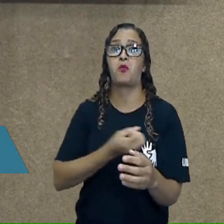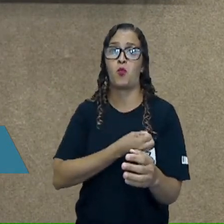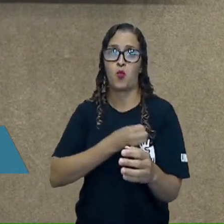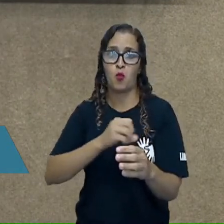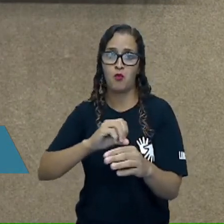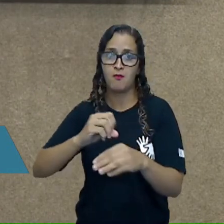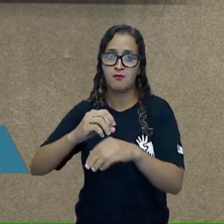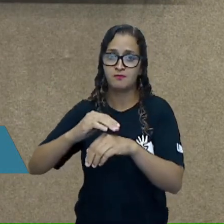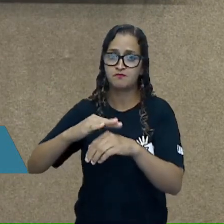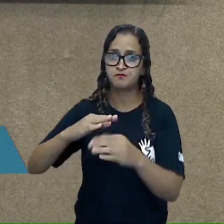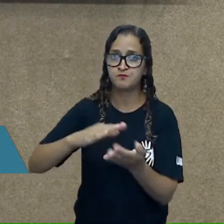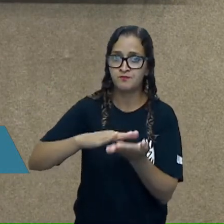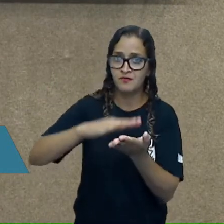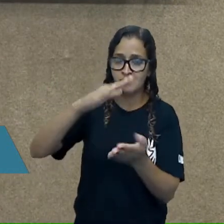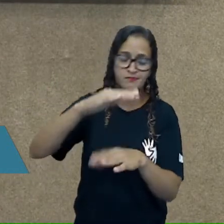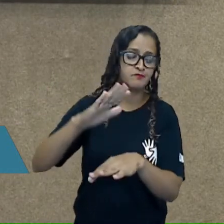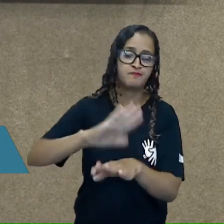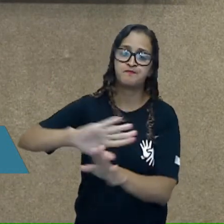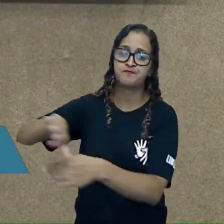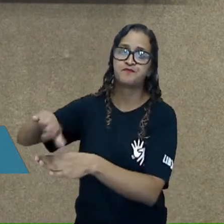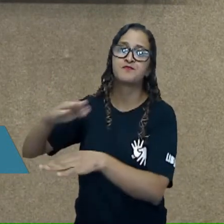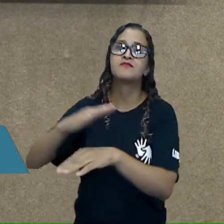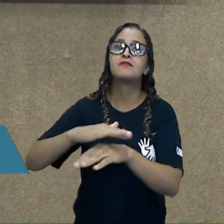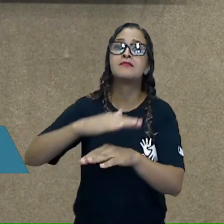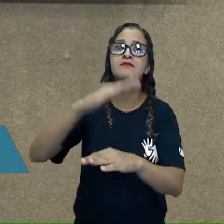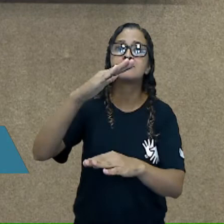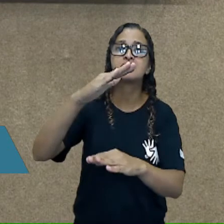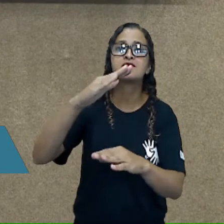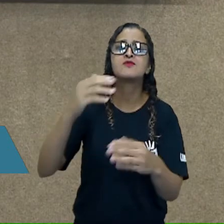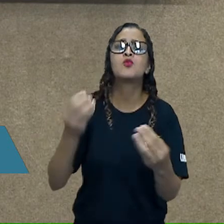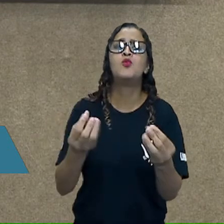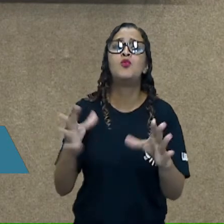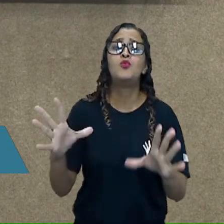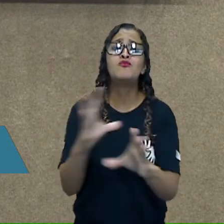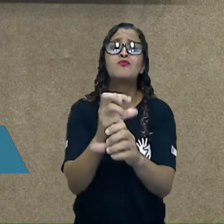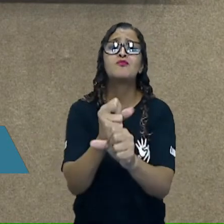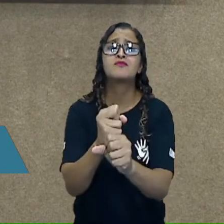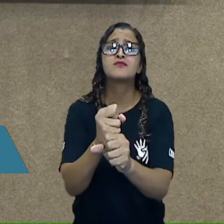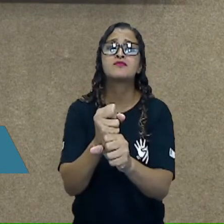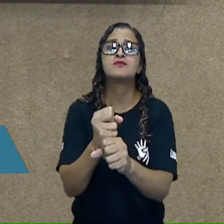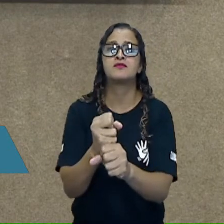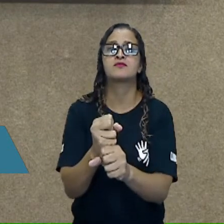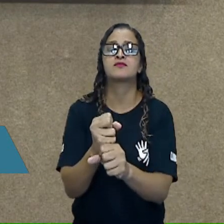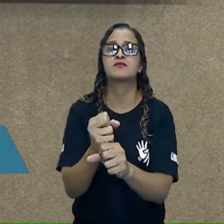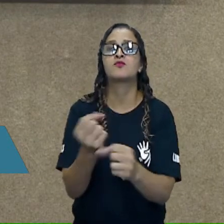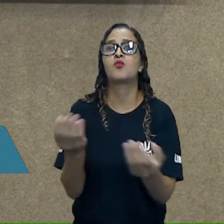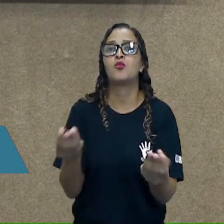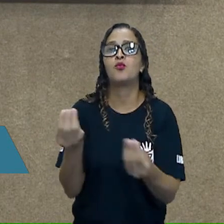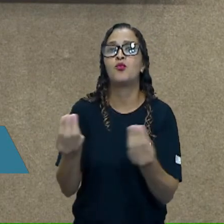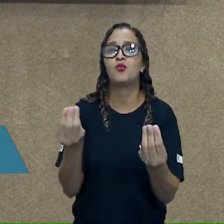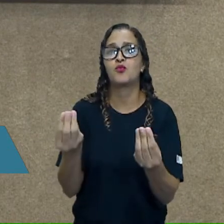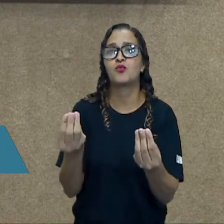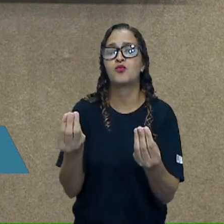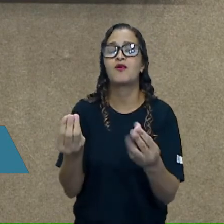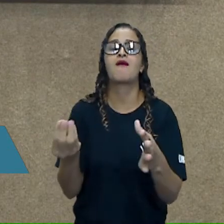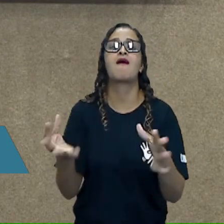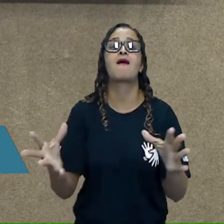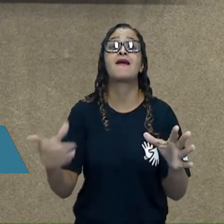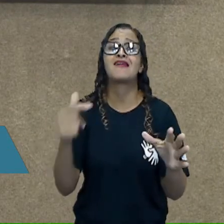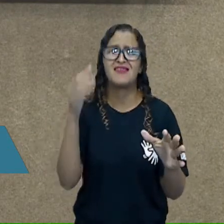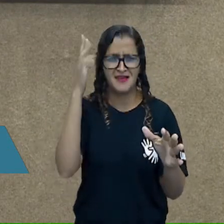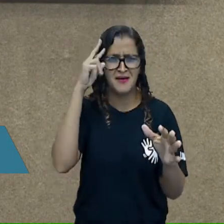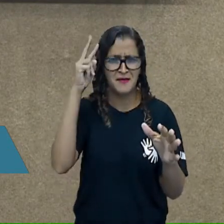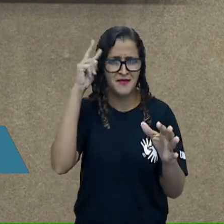maior. 12. Como é que eu formo o número 12, segundo ano? Com o 1 e o